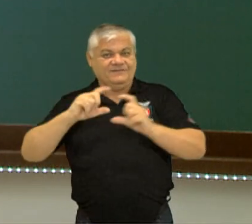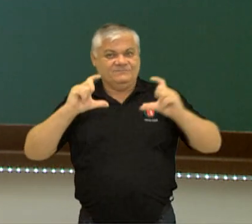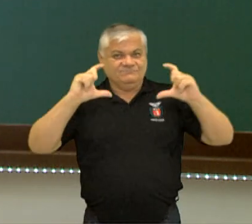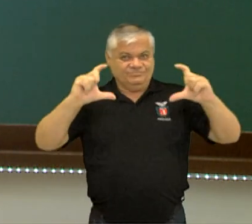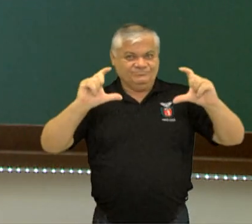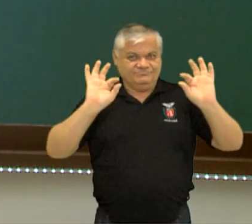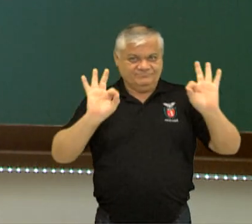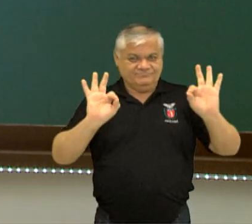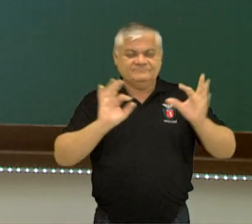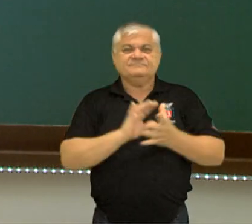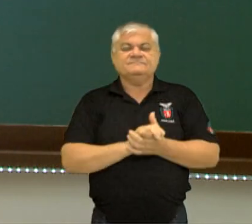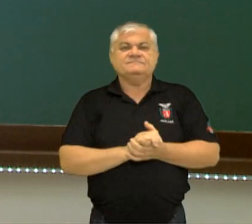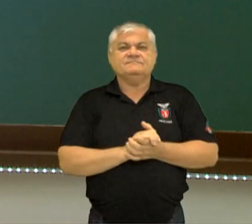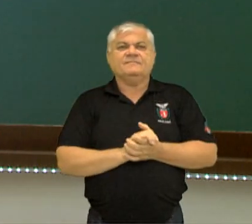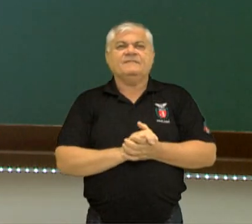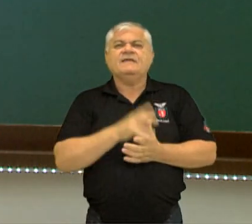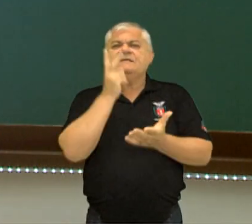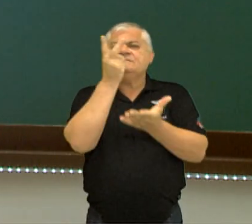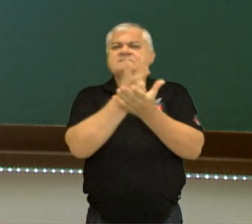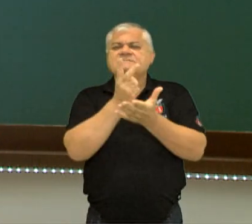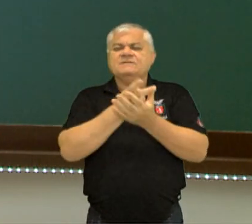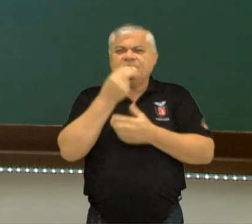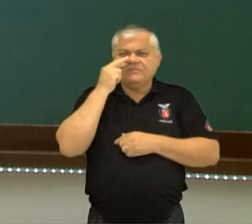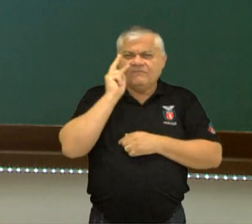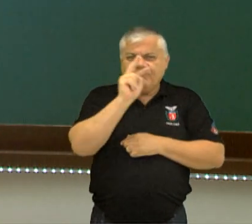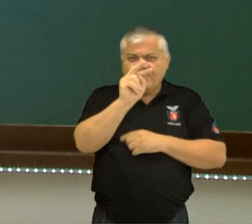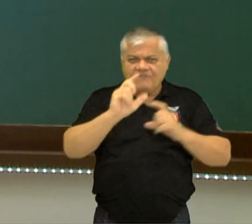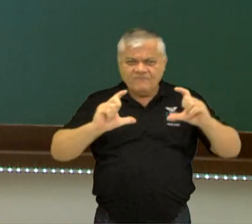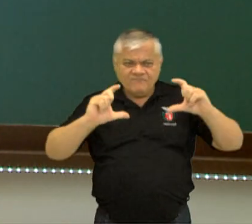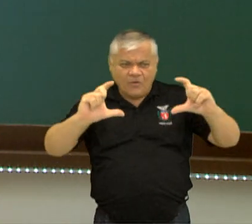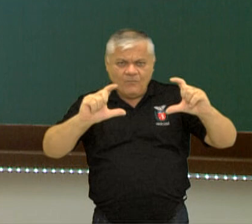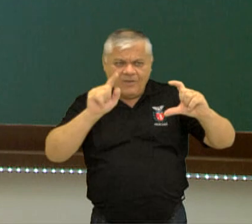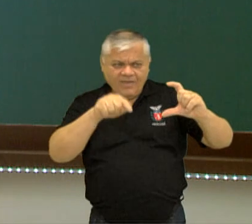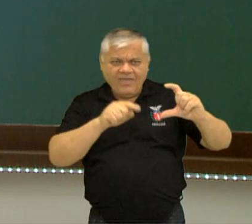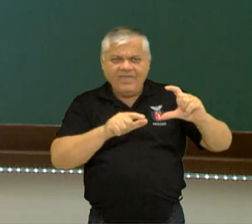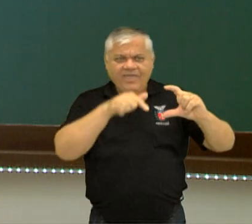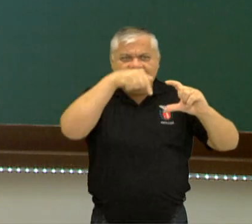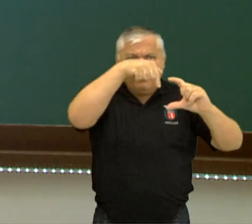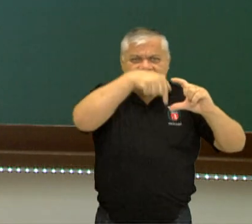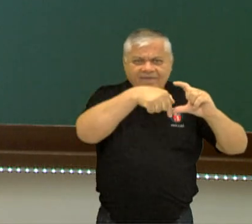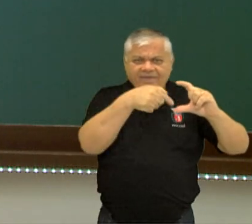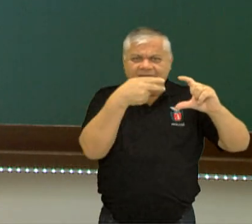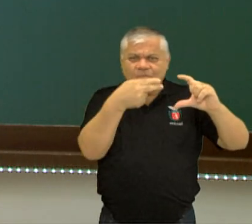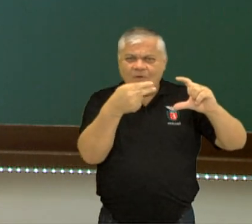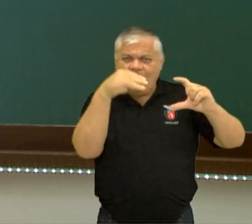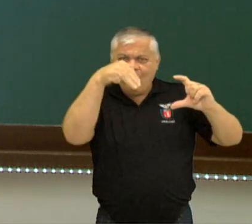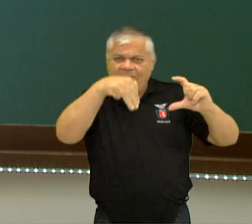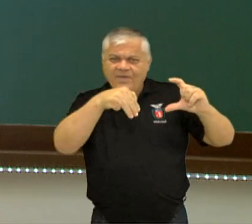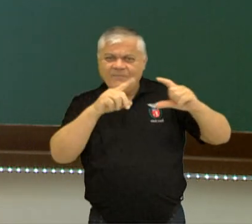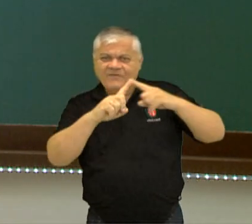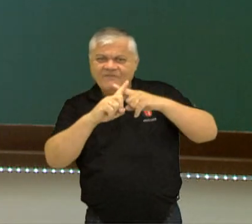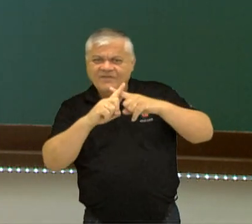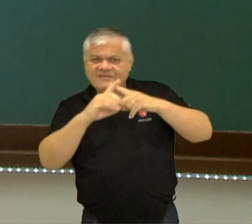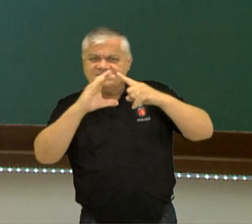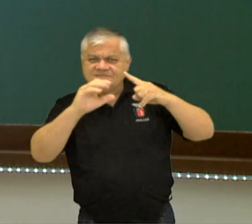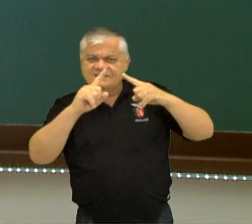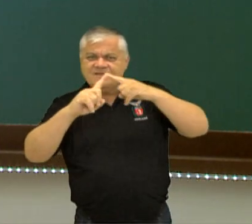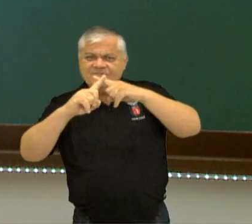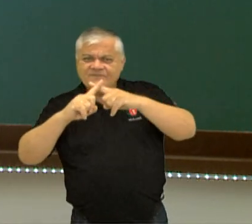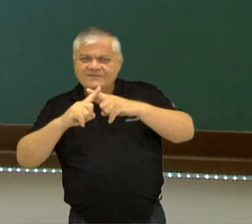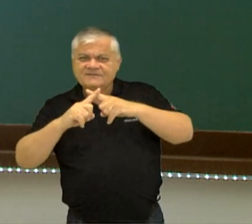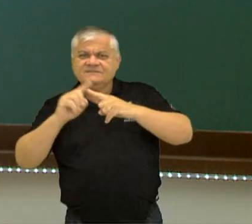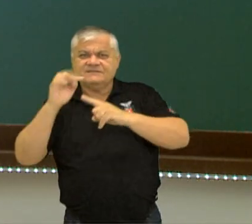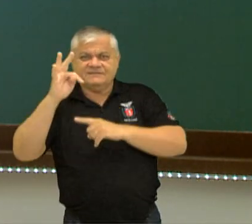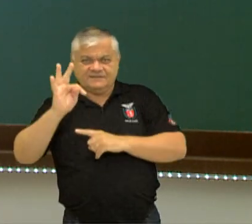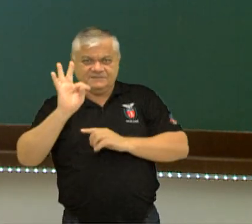macete. Aliás, sempre que você visualizar uma fórmula, lembre-se, é uma receita, você tem que saber quem é quem. Então, aqui